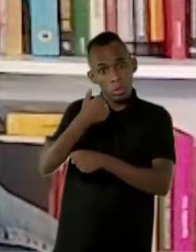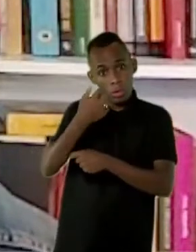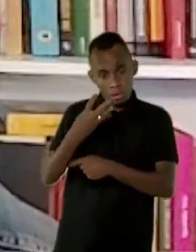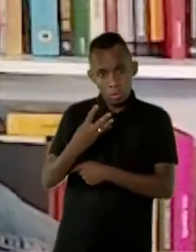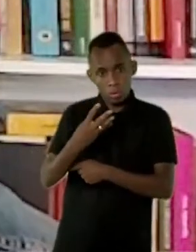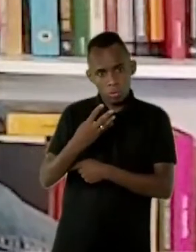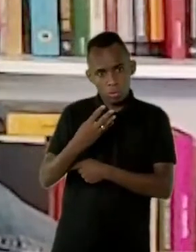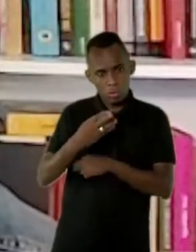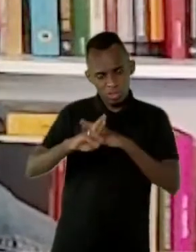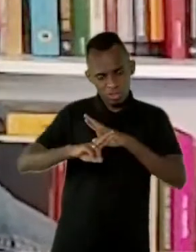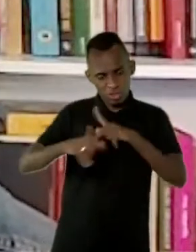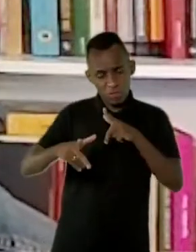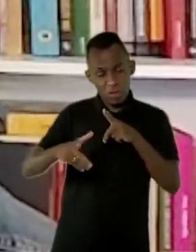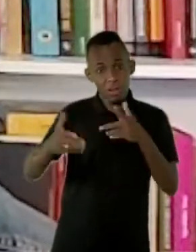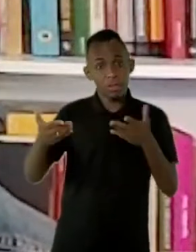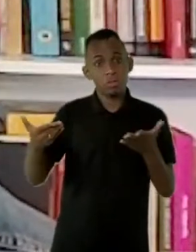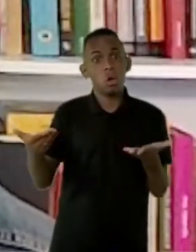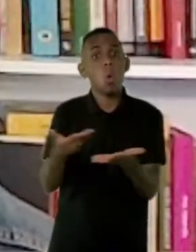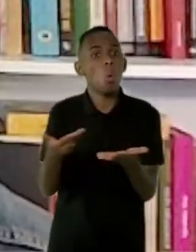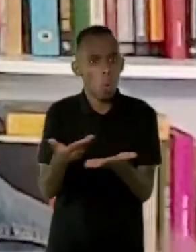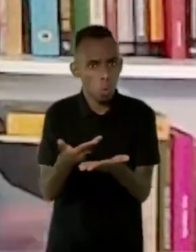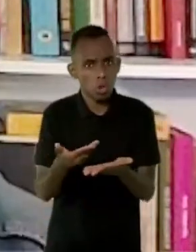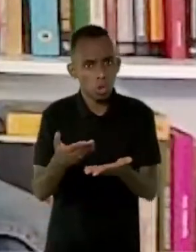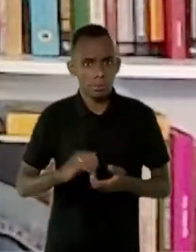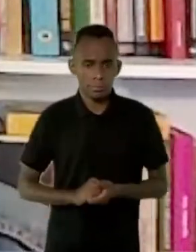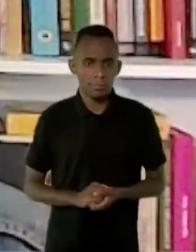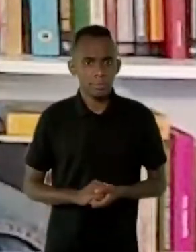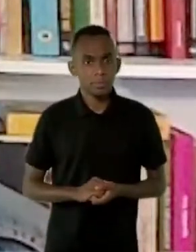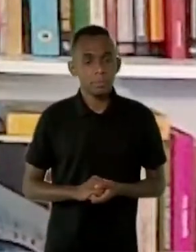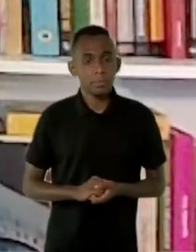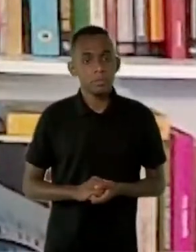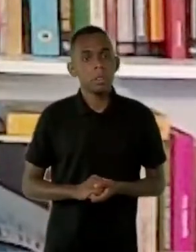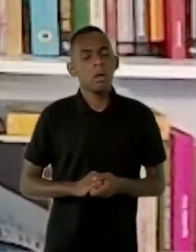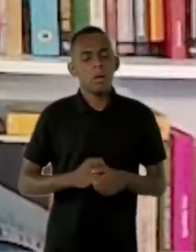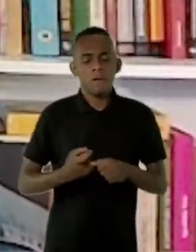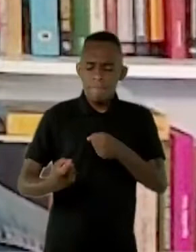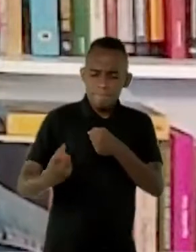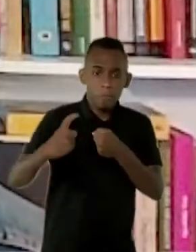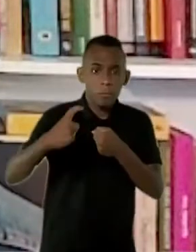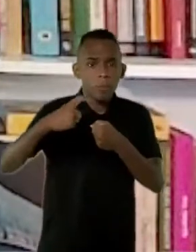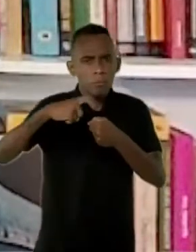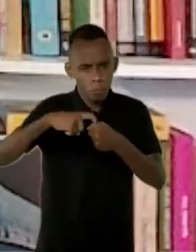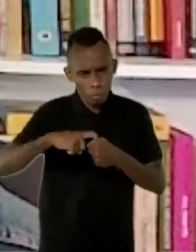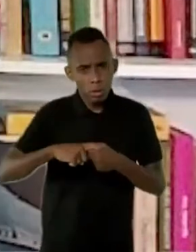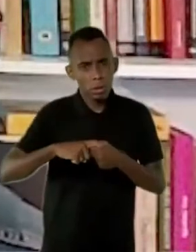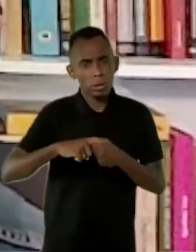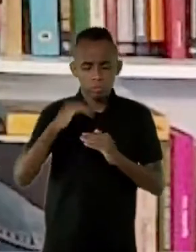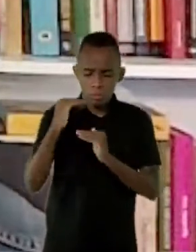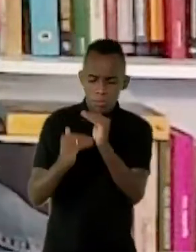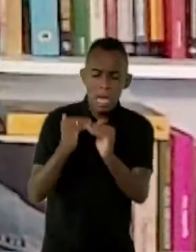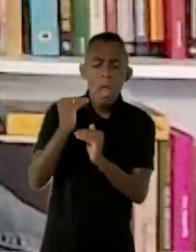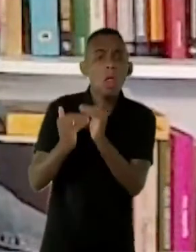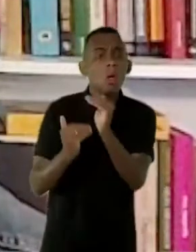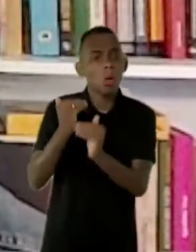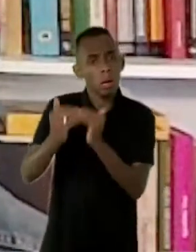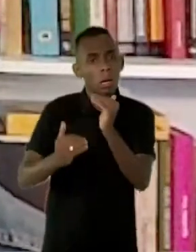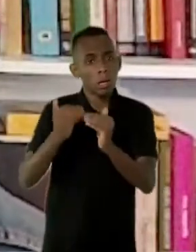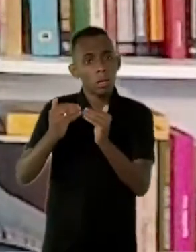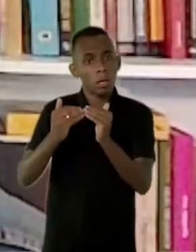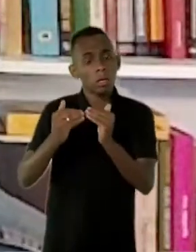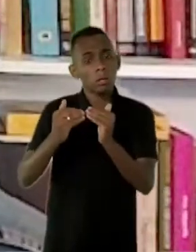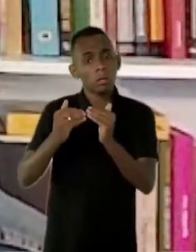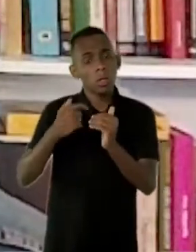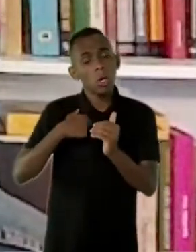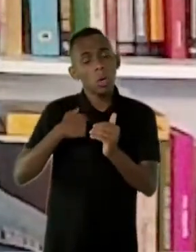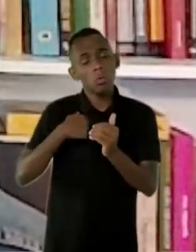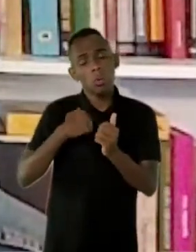só publicando ela em 2014, ou seja, restaurando ela às livrarias, como também escrevendo a biografia.